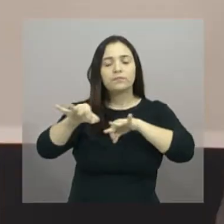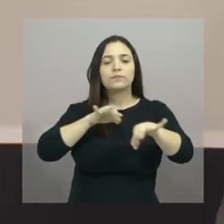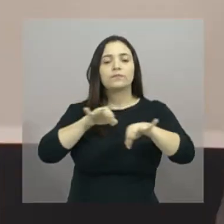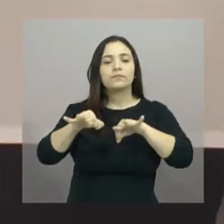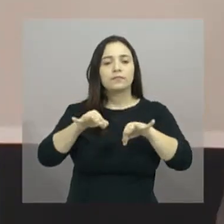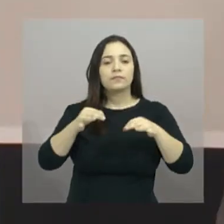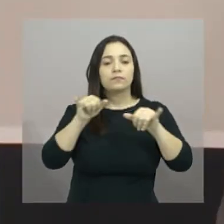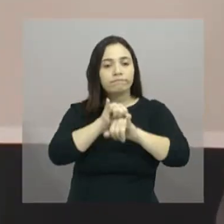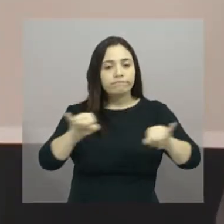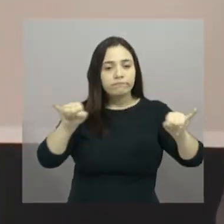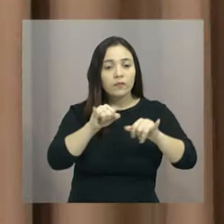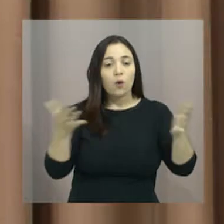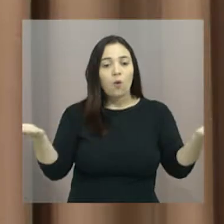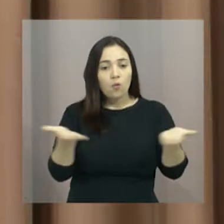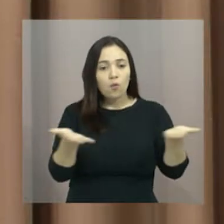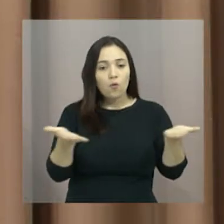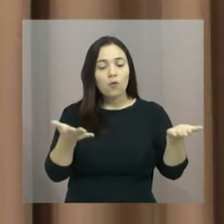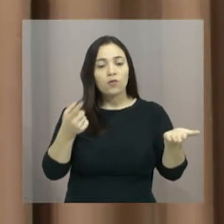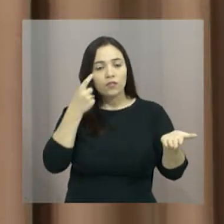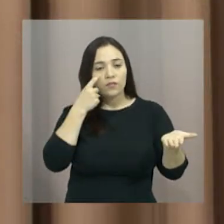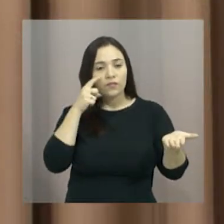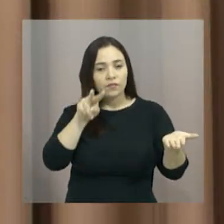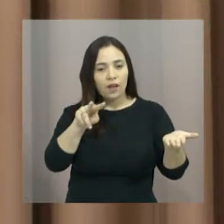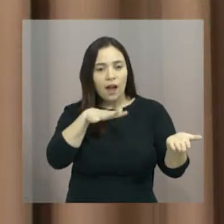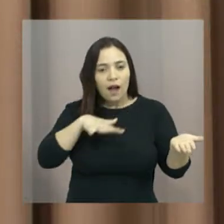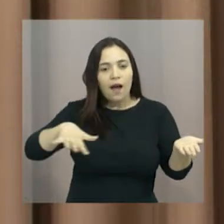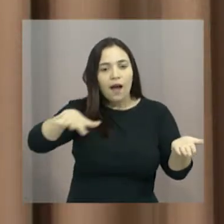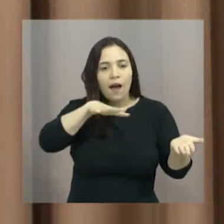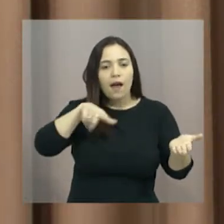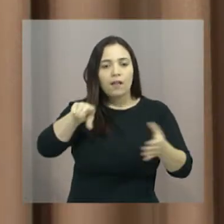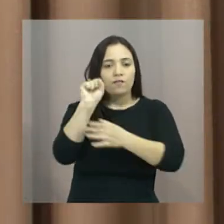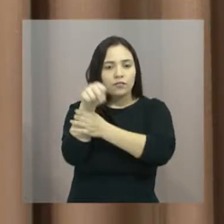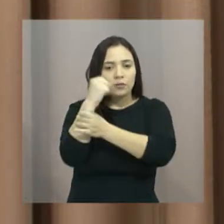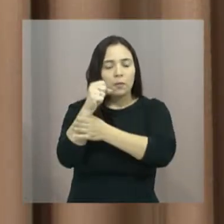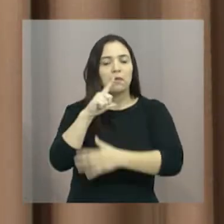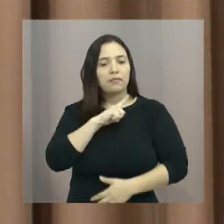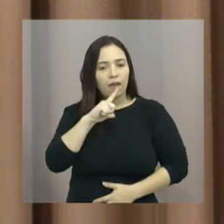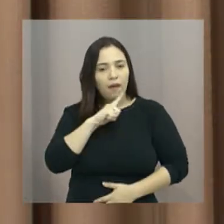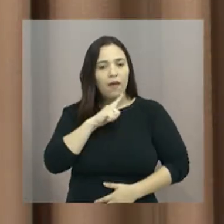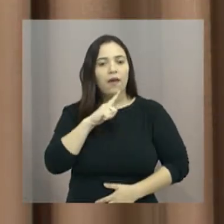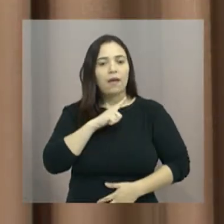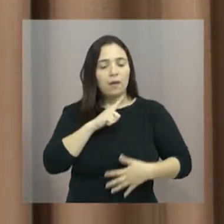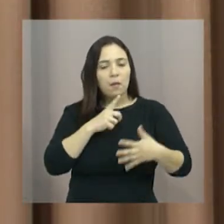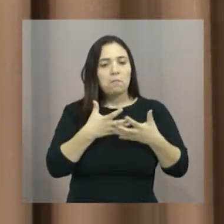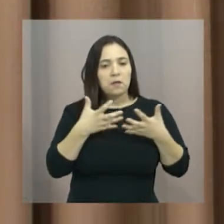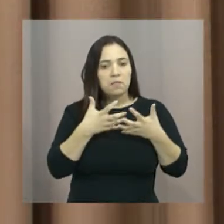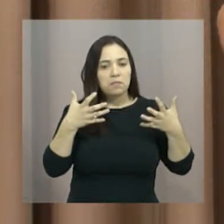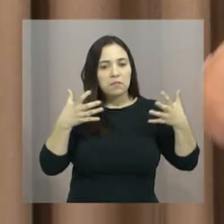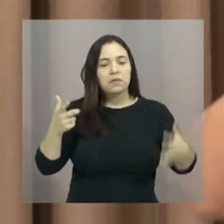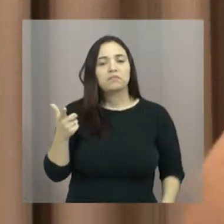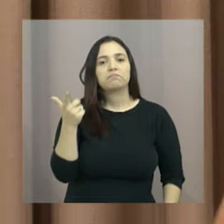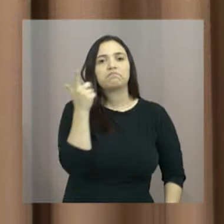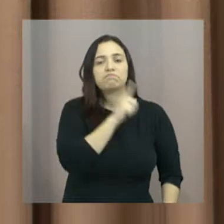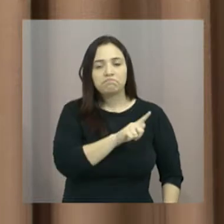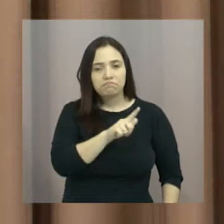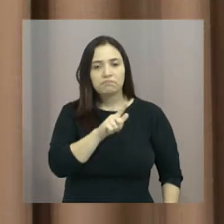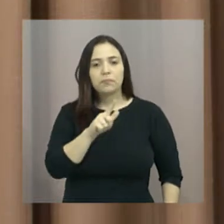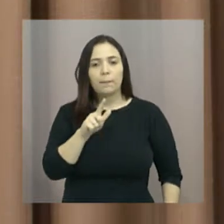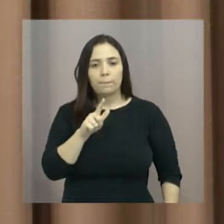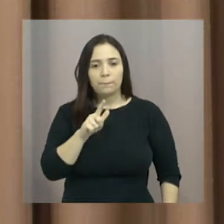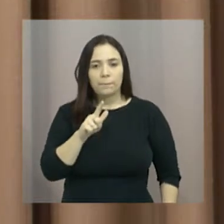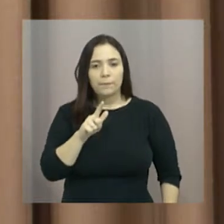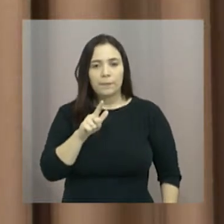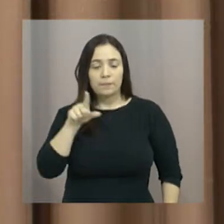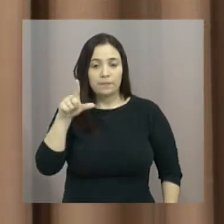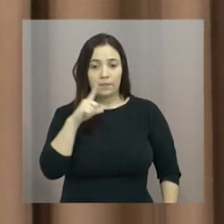ver hoje essa área profissional, né, ainda crescendo. Isso. Né? A gente pode considerar, não